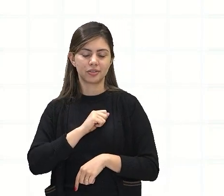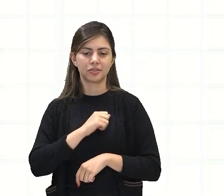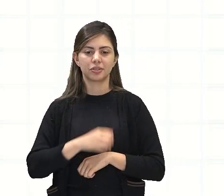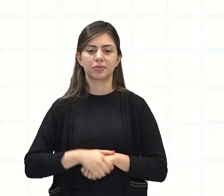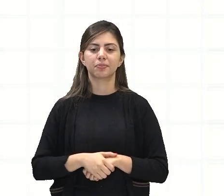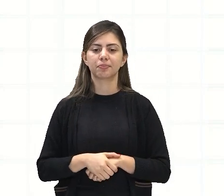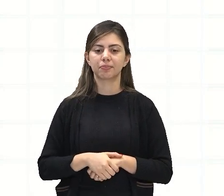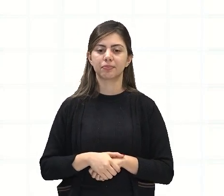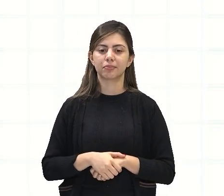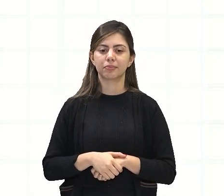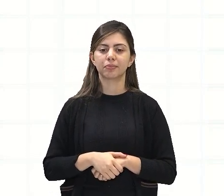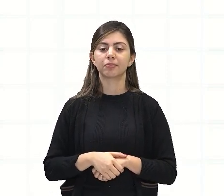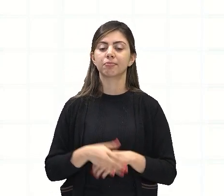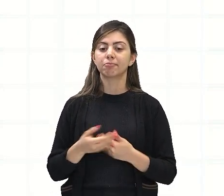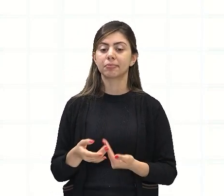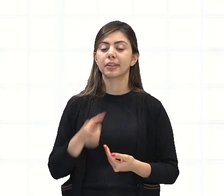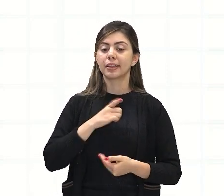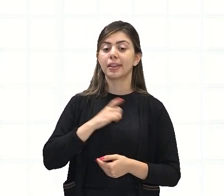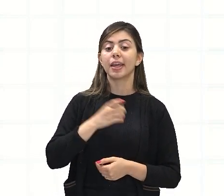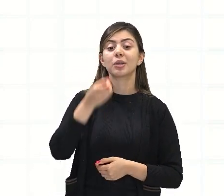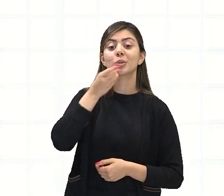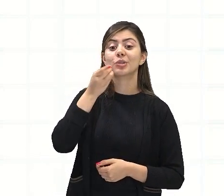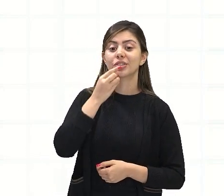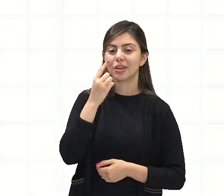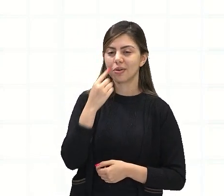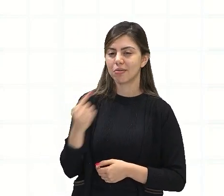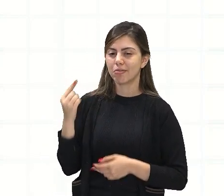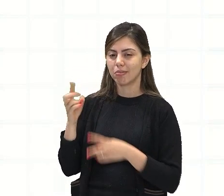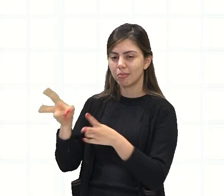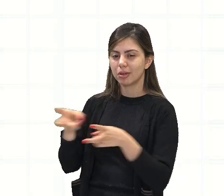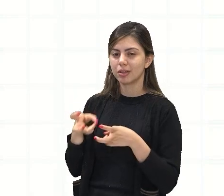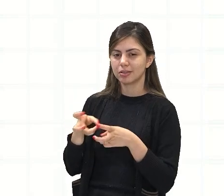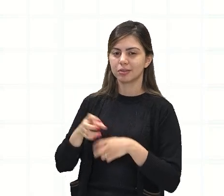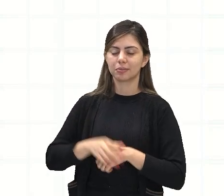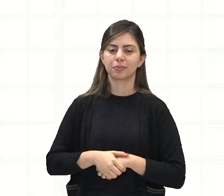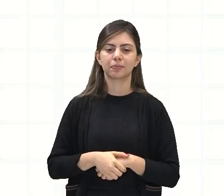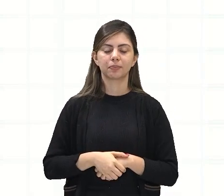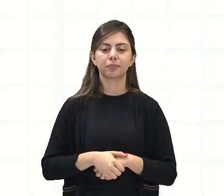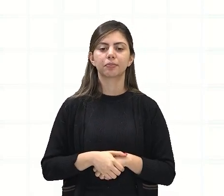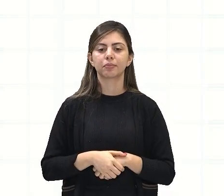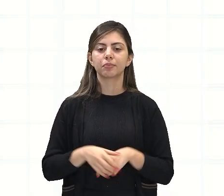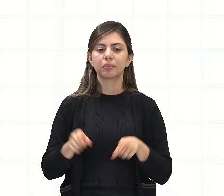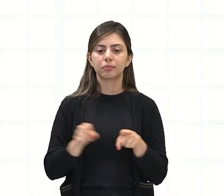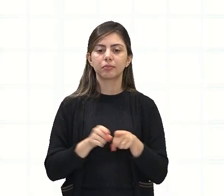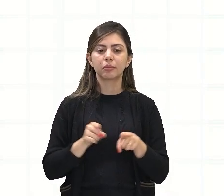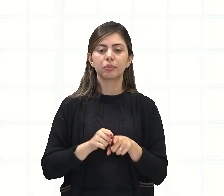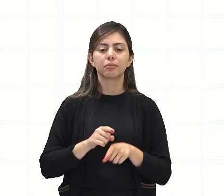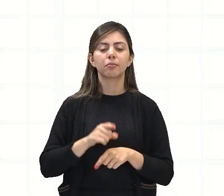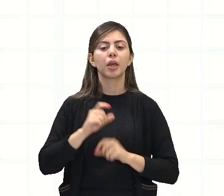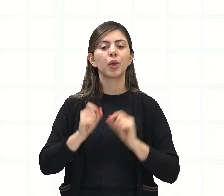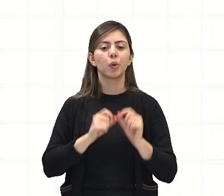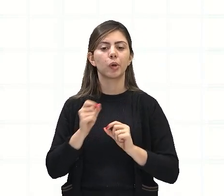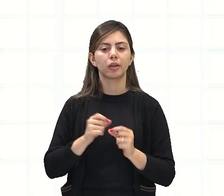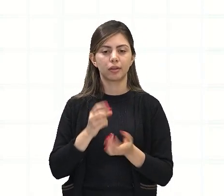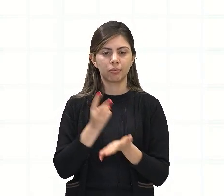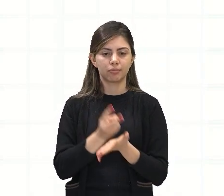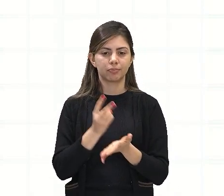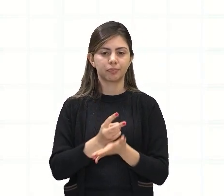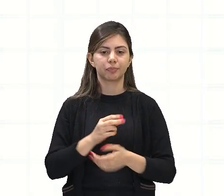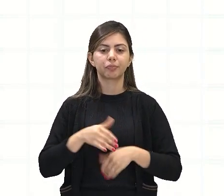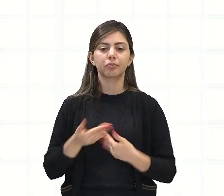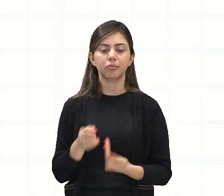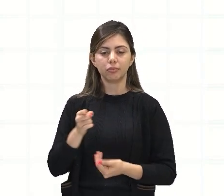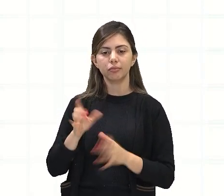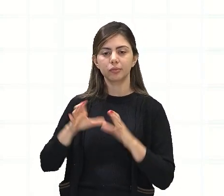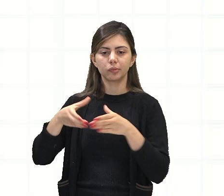veja aqui, onde, quando, né? E o que foi noticiado. E aí, mais adiante, o triunfo da equipe argentina